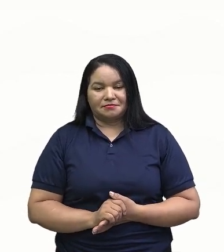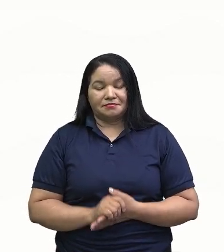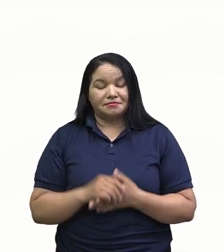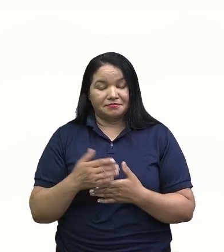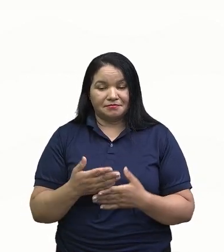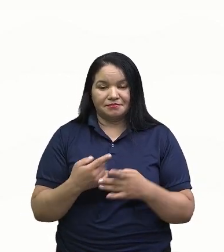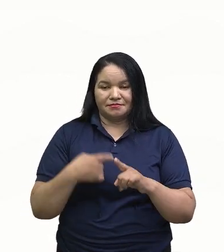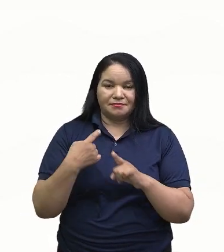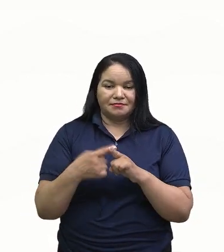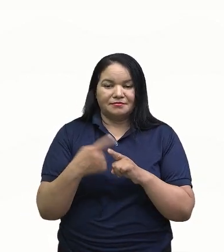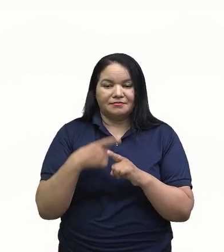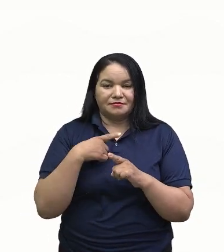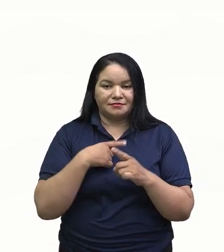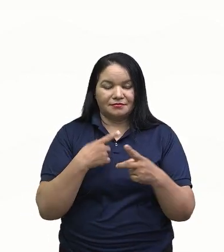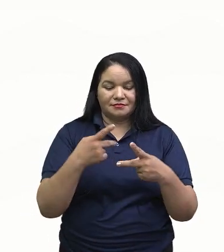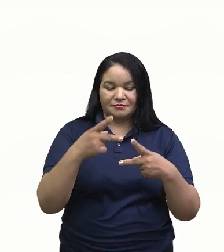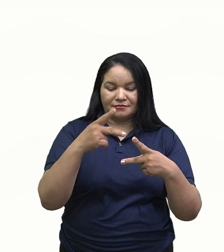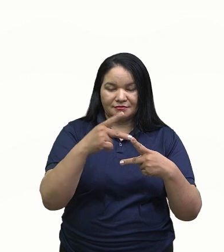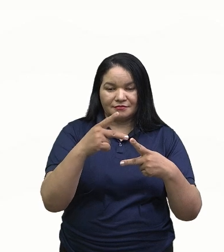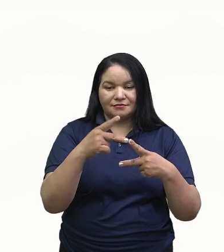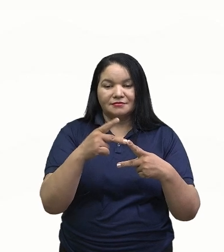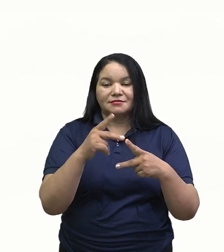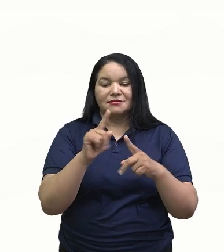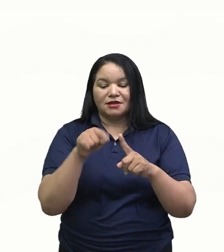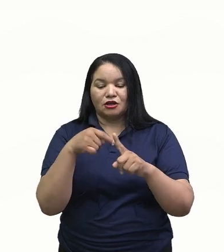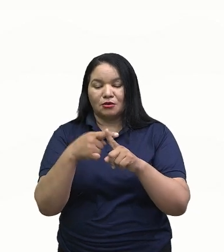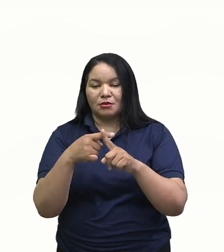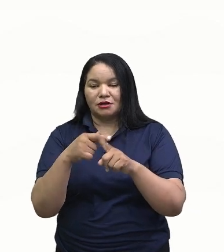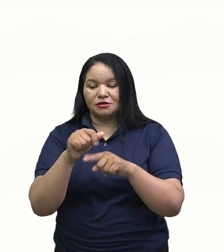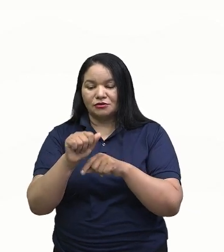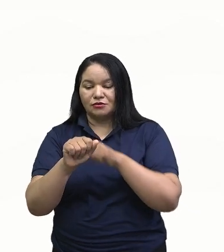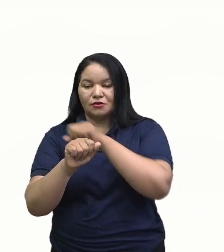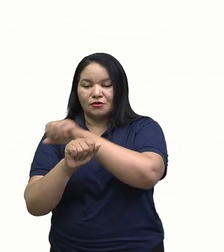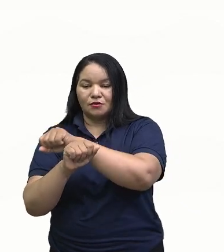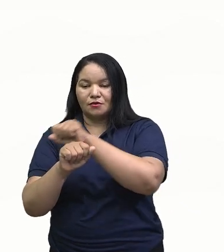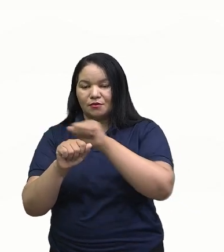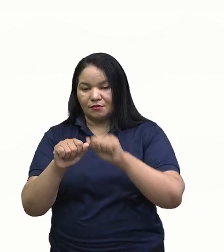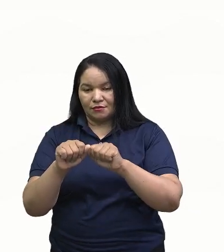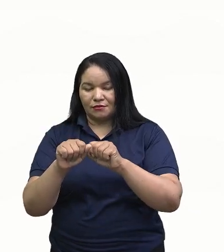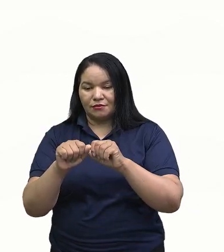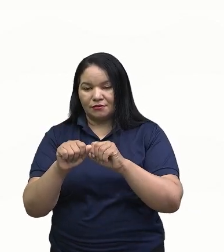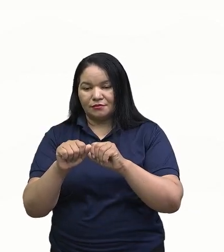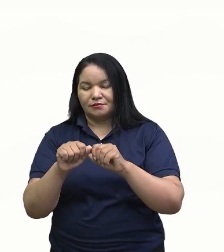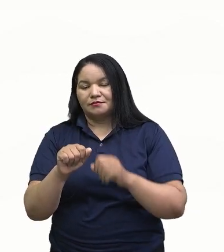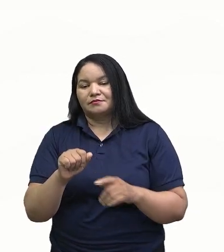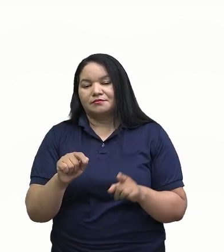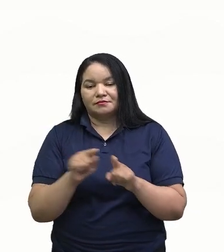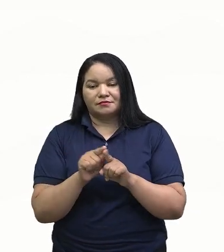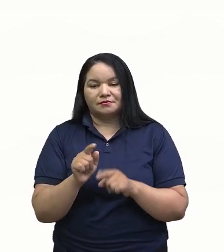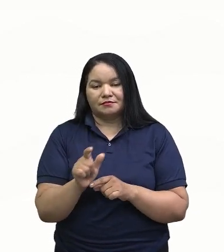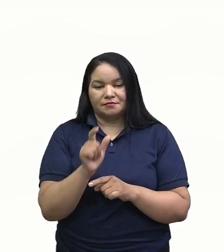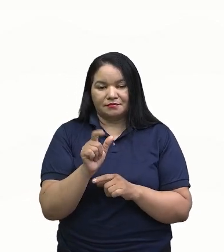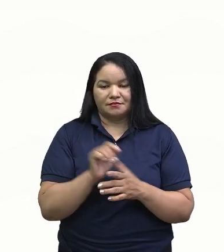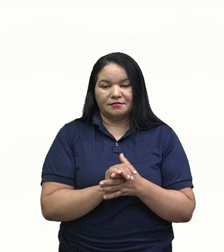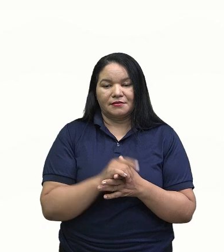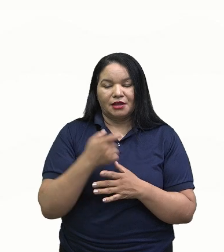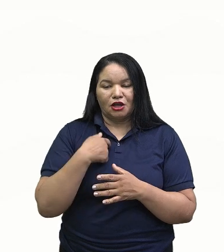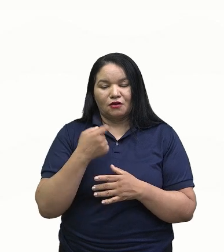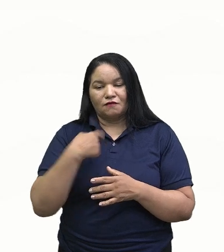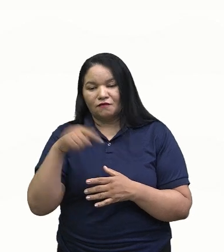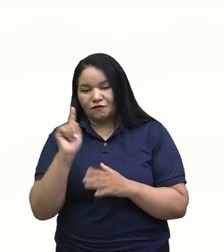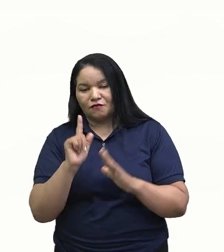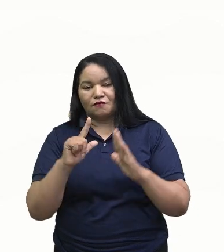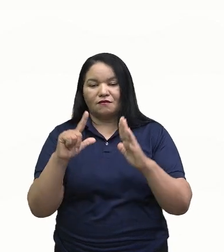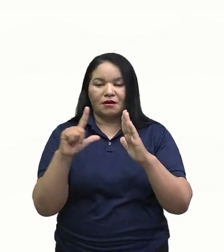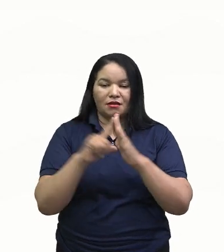está havendo o encontro de uma preposição mais um artigo. Então, a palavra eu vou à loja, irei